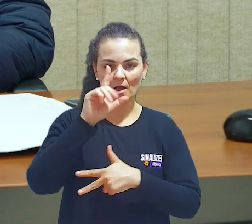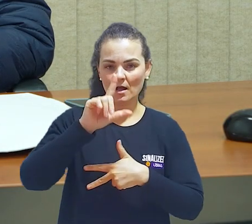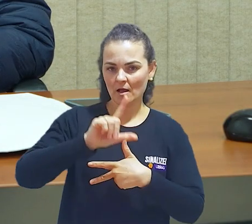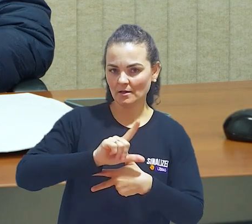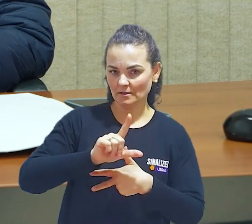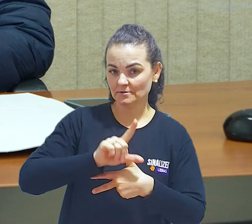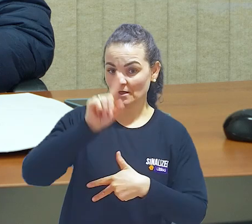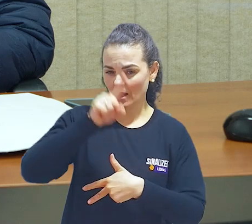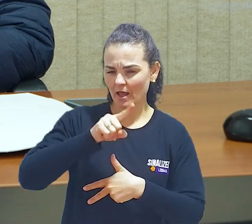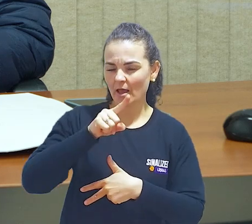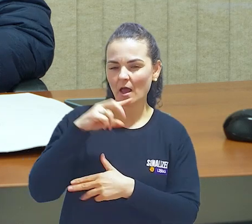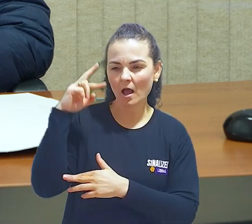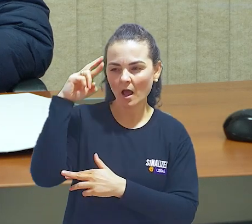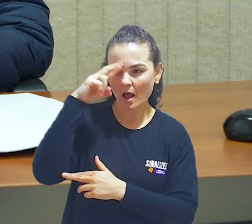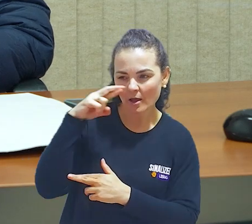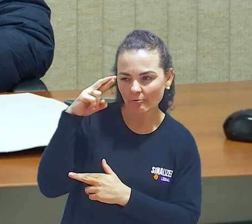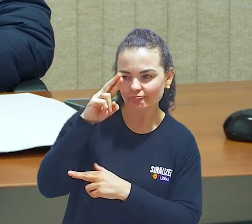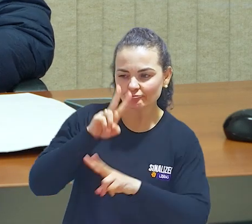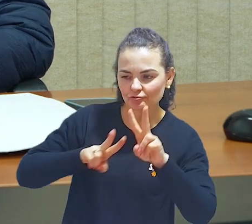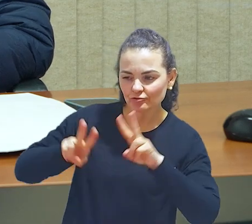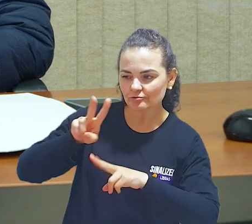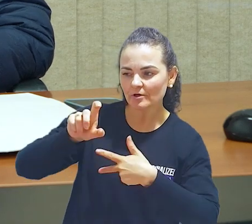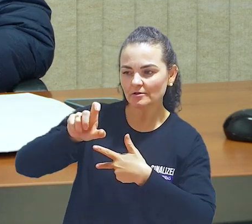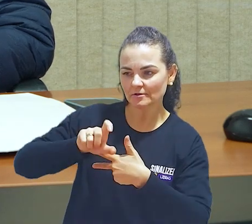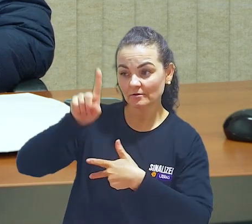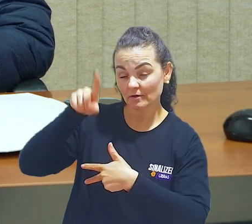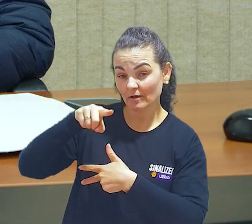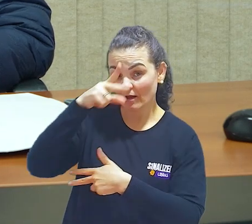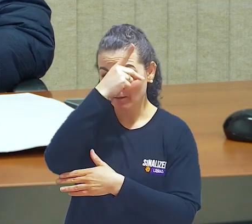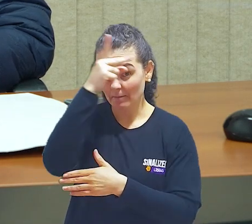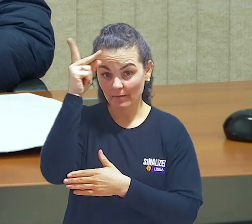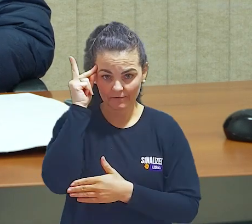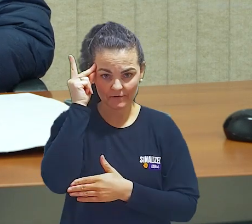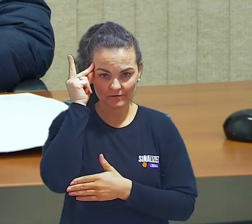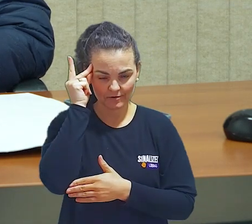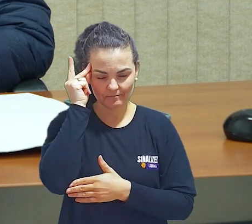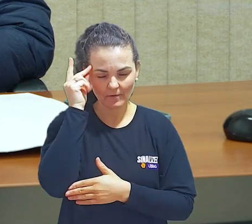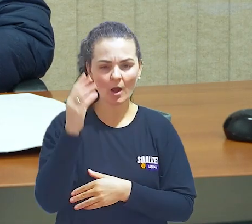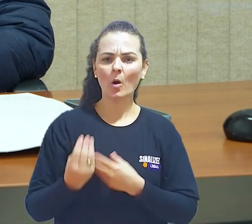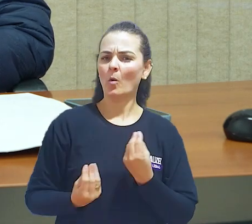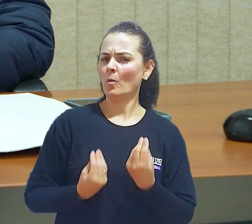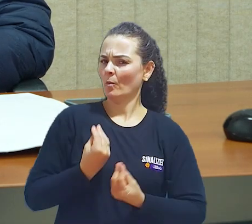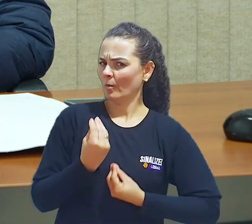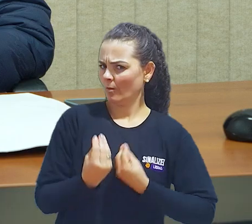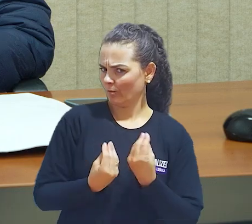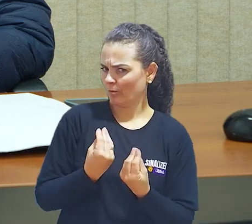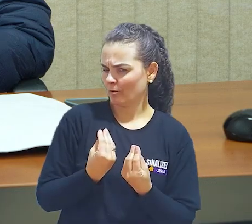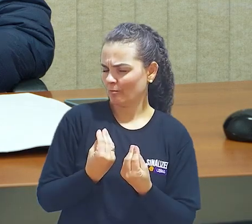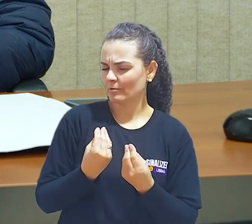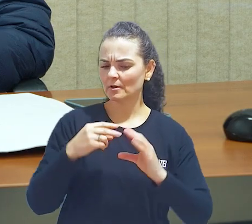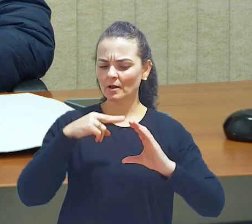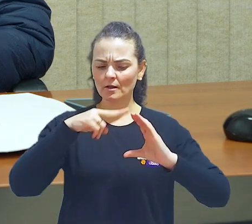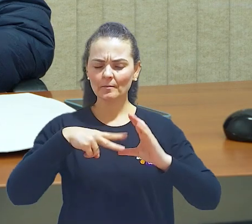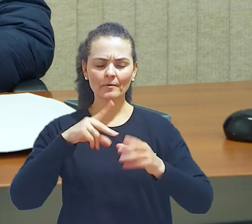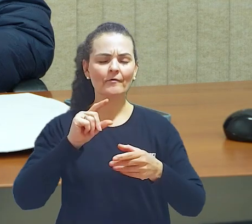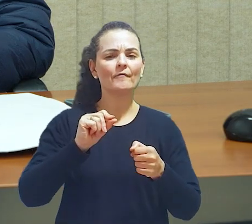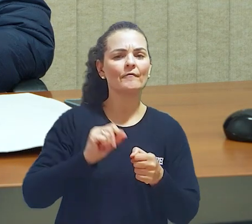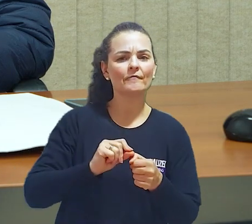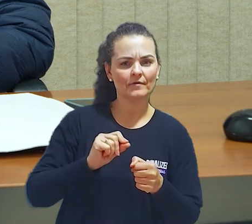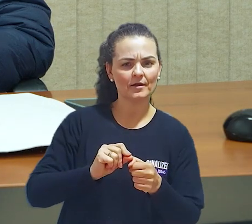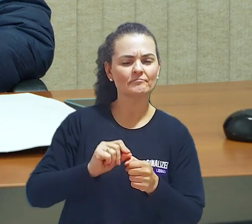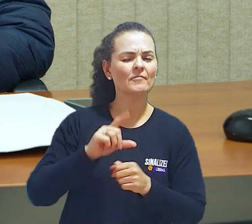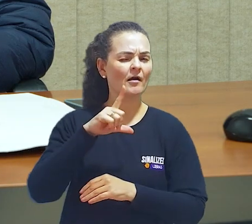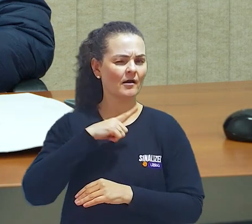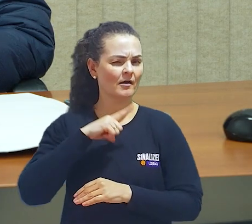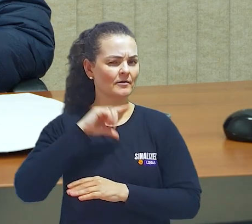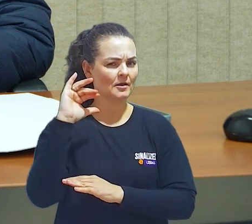a fiscalização do Executivo, ou seja, da Prefeitura. Como tem sido a atuação da Câmara nesse sentido até agora? Houve alguma